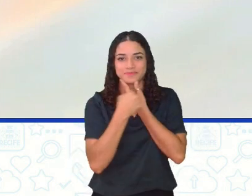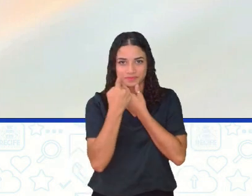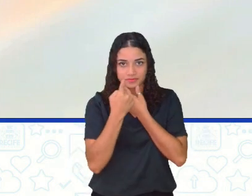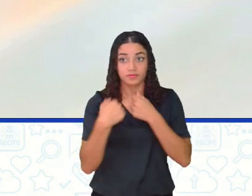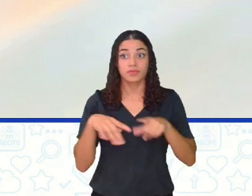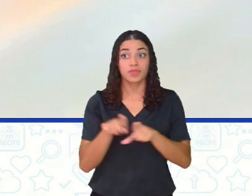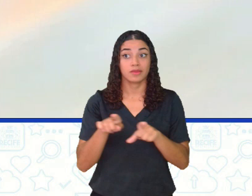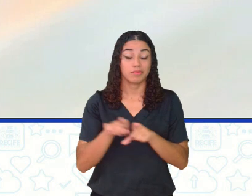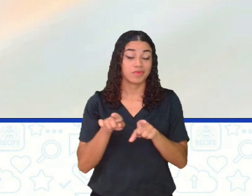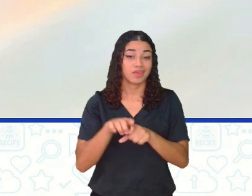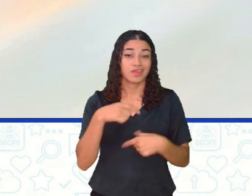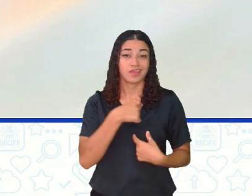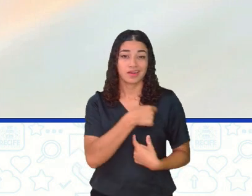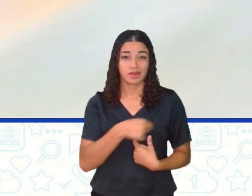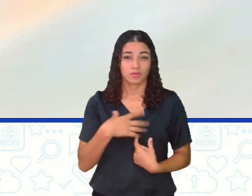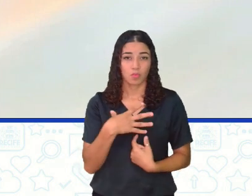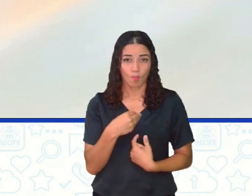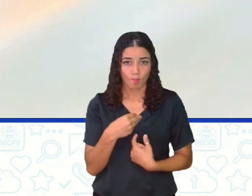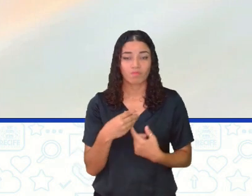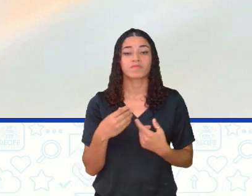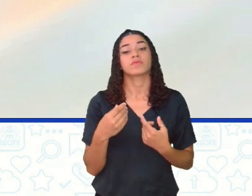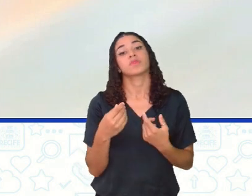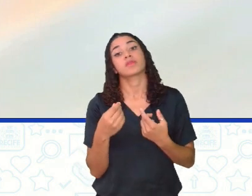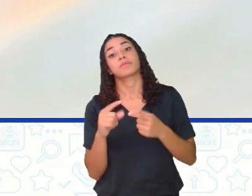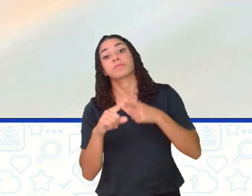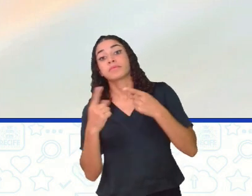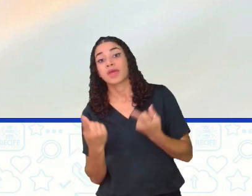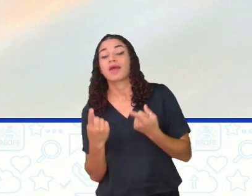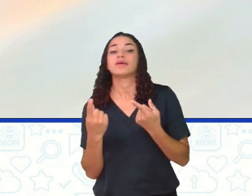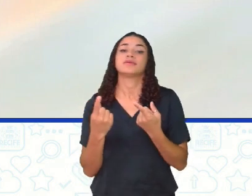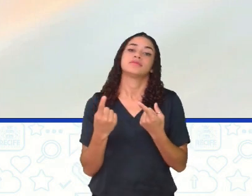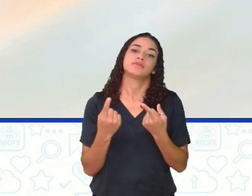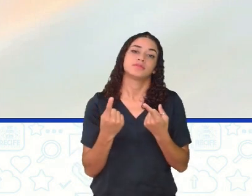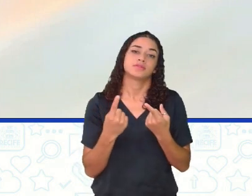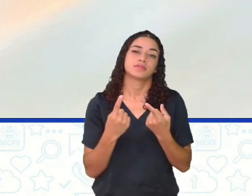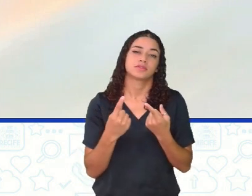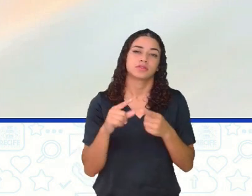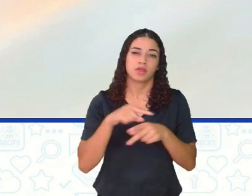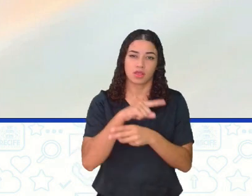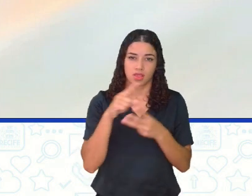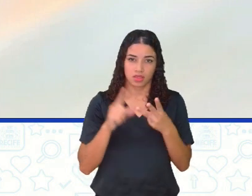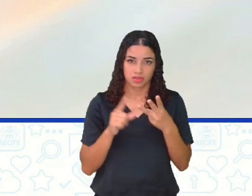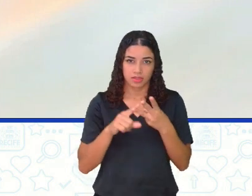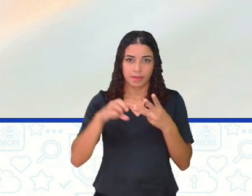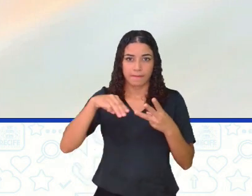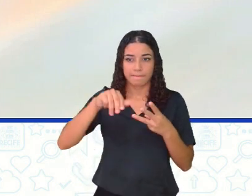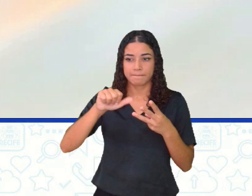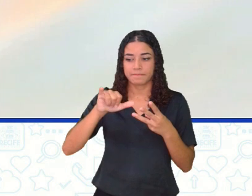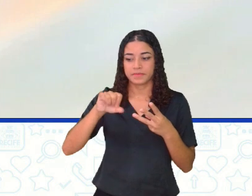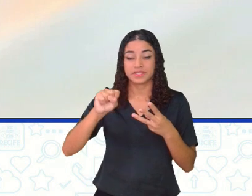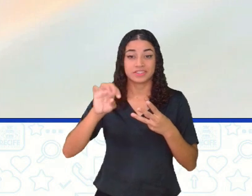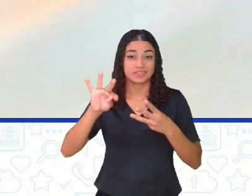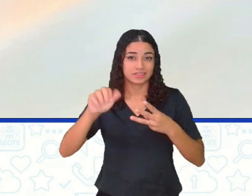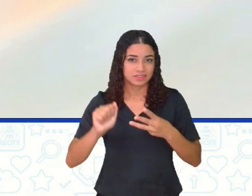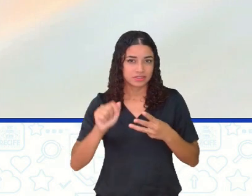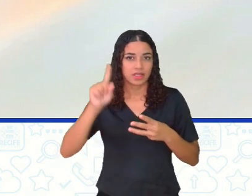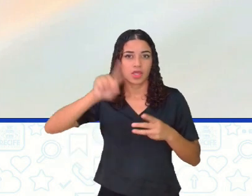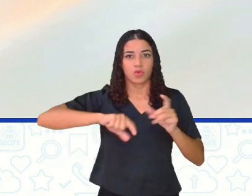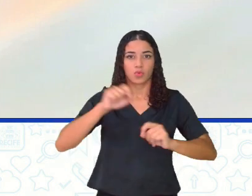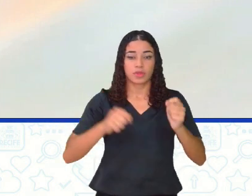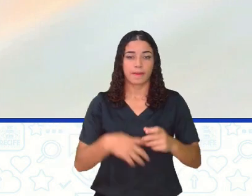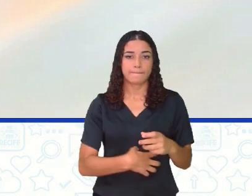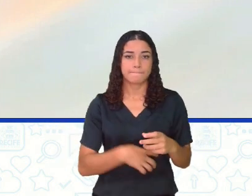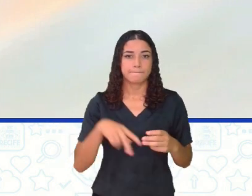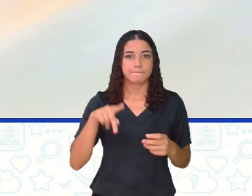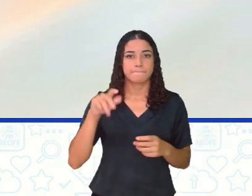glândulas mamárias, existem outras. Já as glândulas mistas, também chamadas de anfíclinas, é a questão aí do pâncreas.